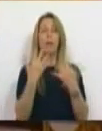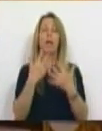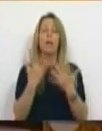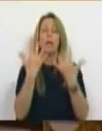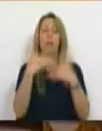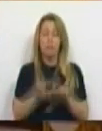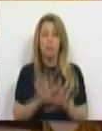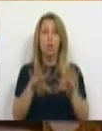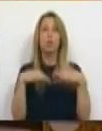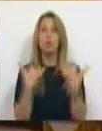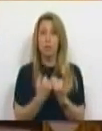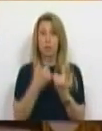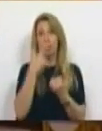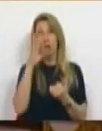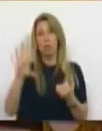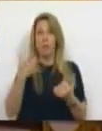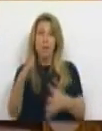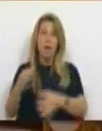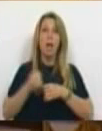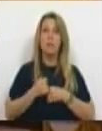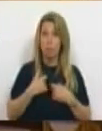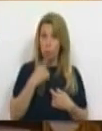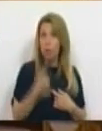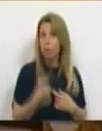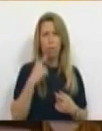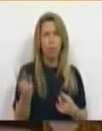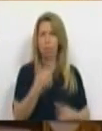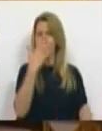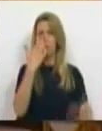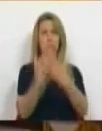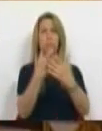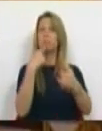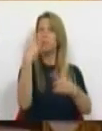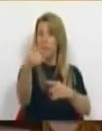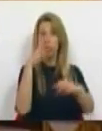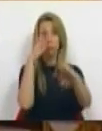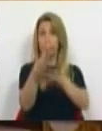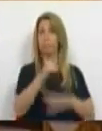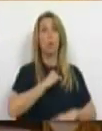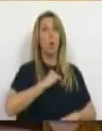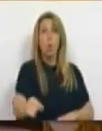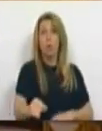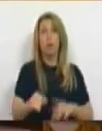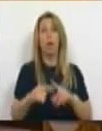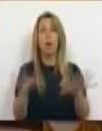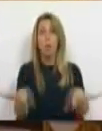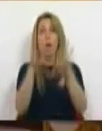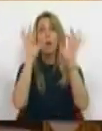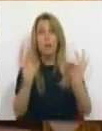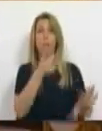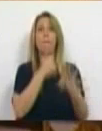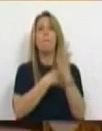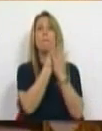E mais uma vez lhe dizemos, opomos-nos frontalmente a medidas como a da criação da dita Guarda Costeira